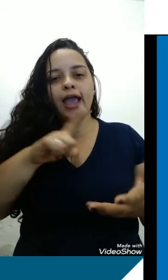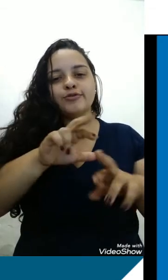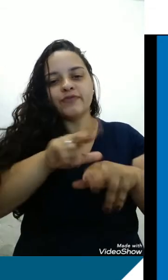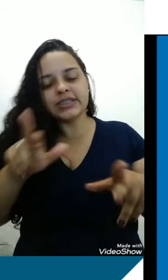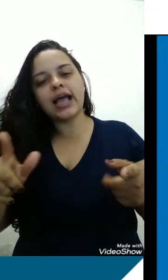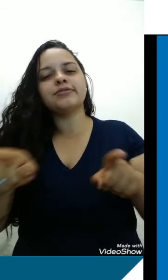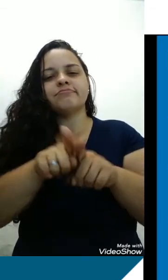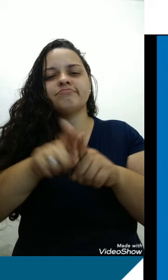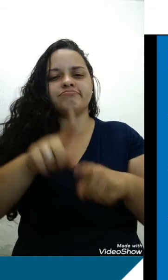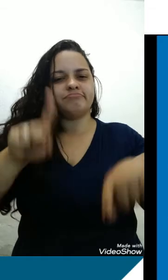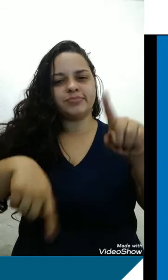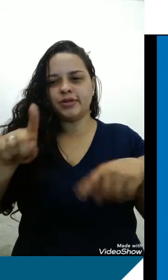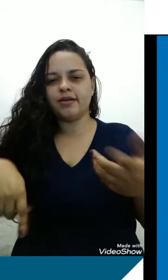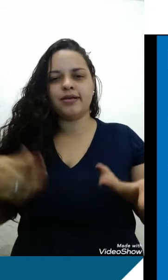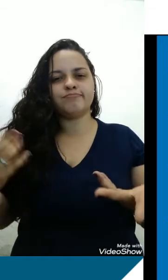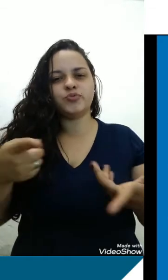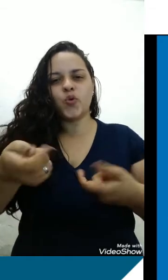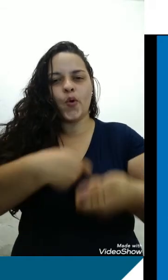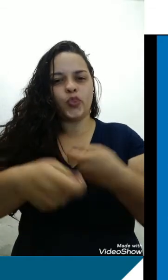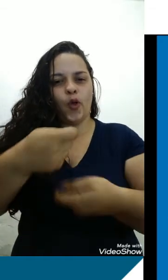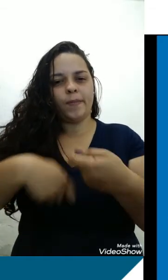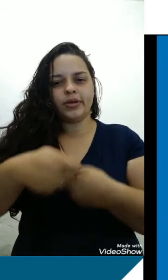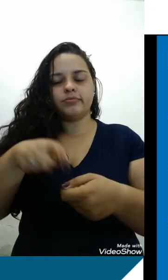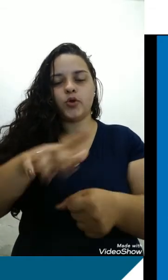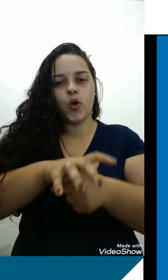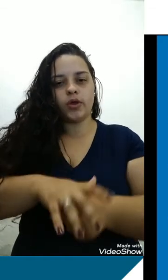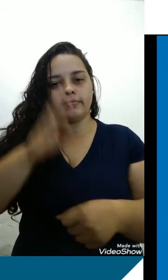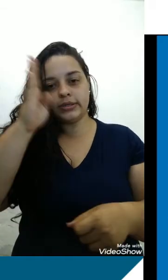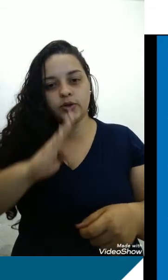variedade socioeconômica da colônia brasileira.